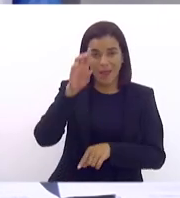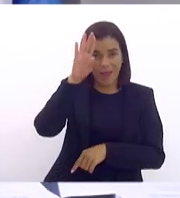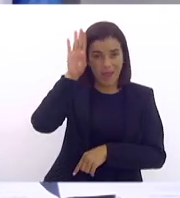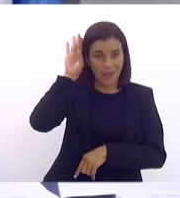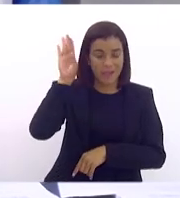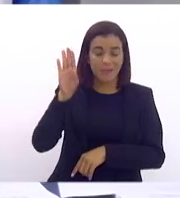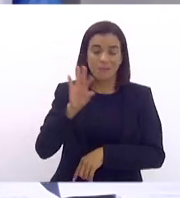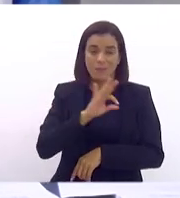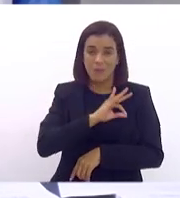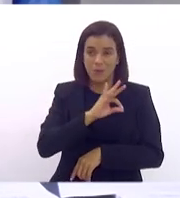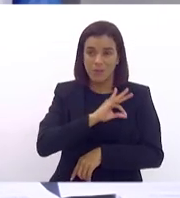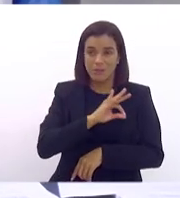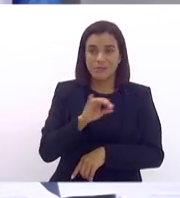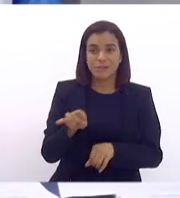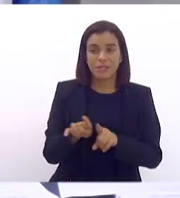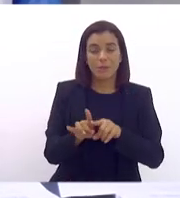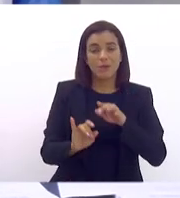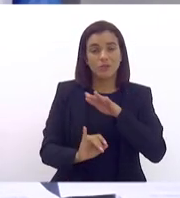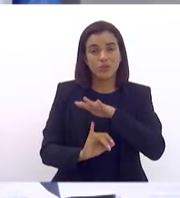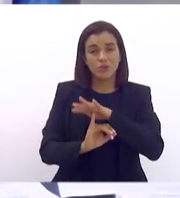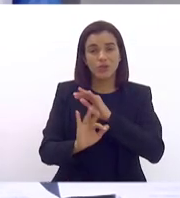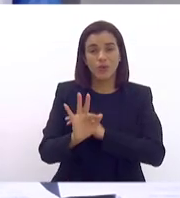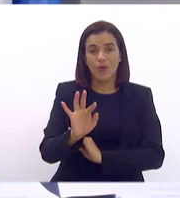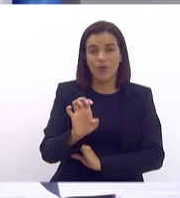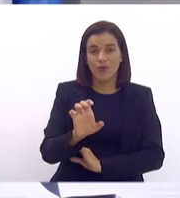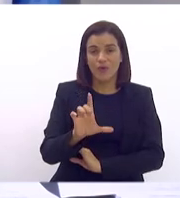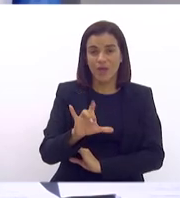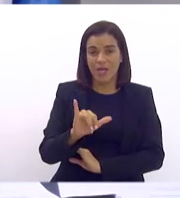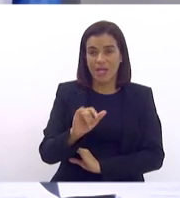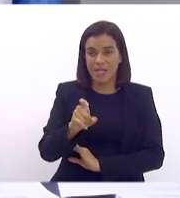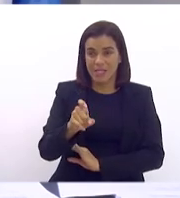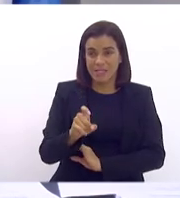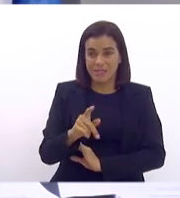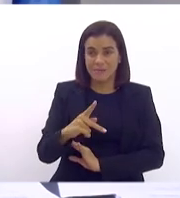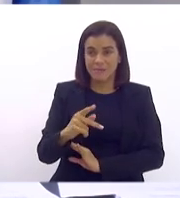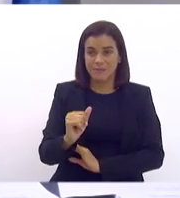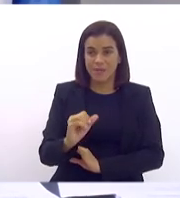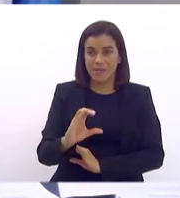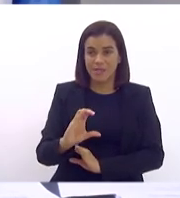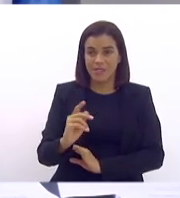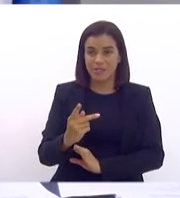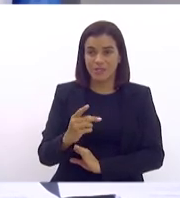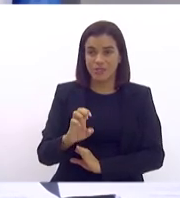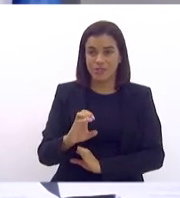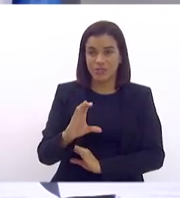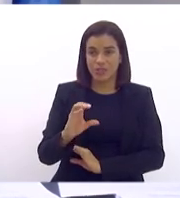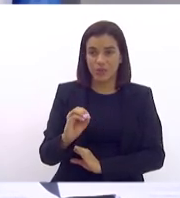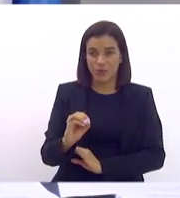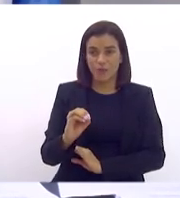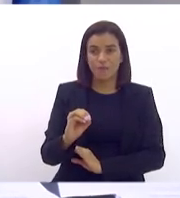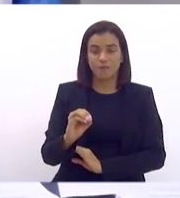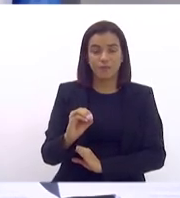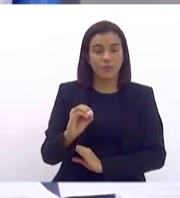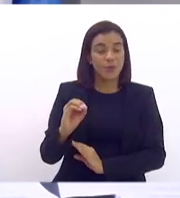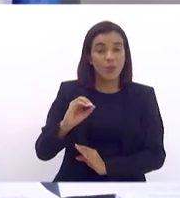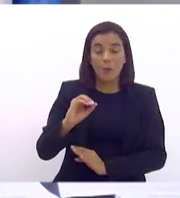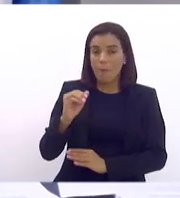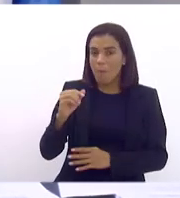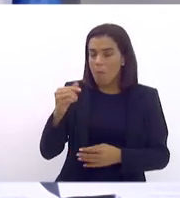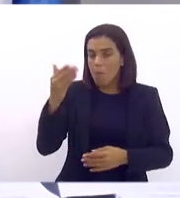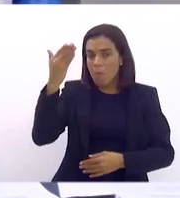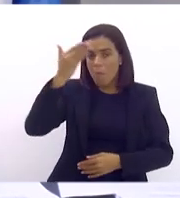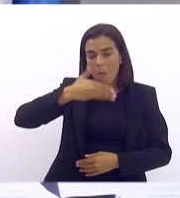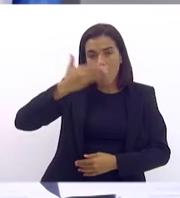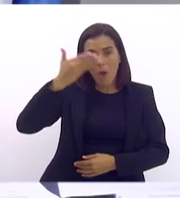fizemos a ida ao Instituto Félix Pacheco, e todos eles apontaram situações de maneiras diferentes,